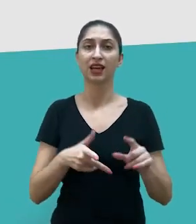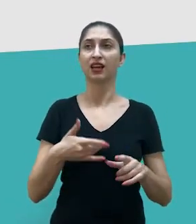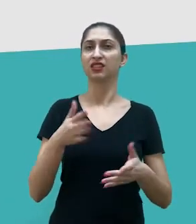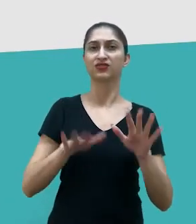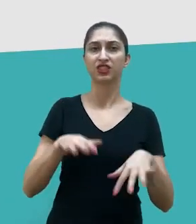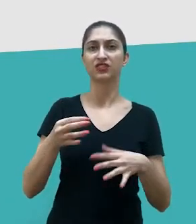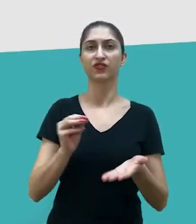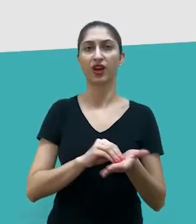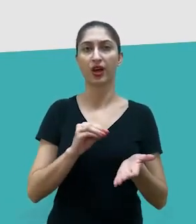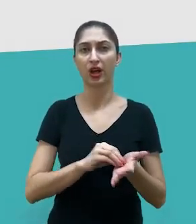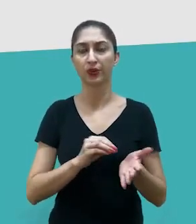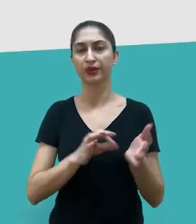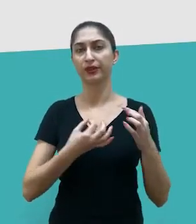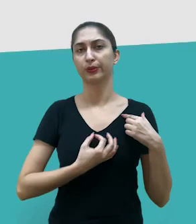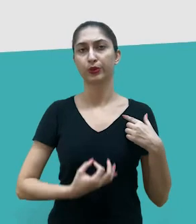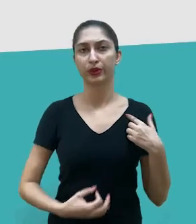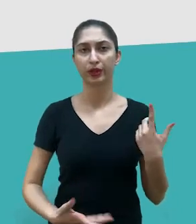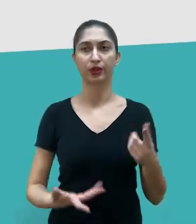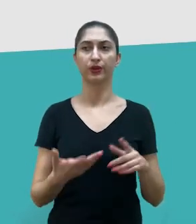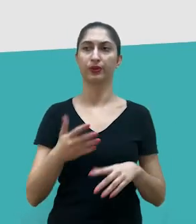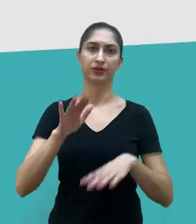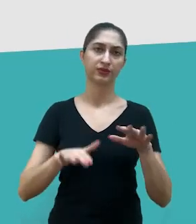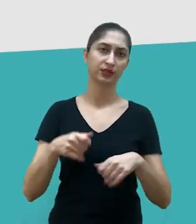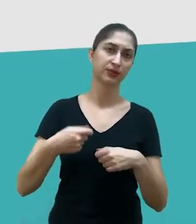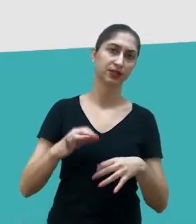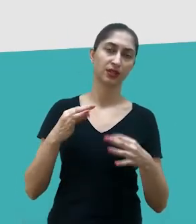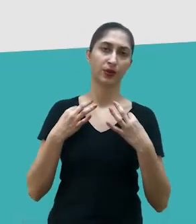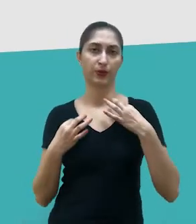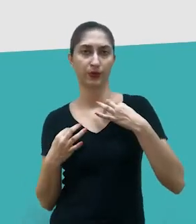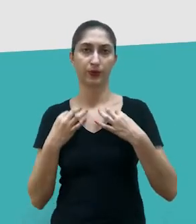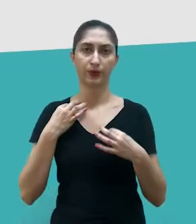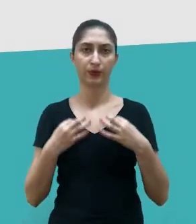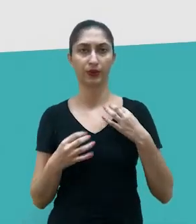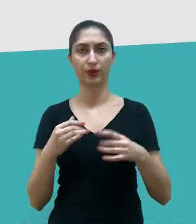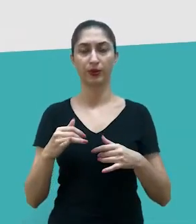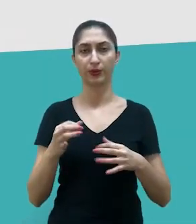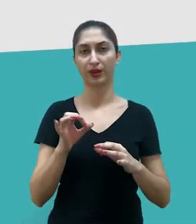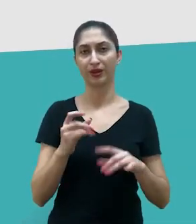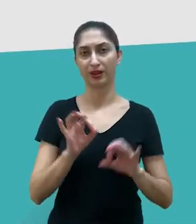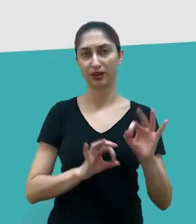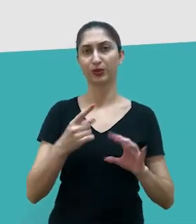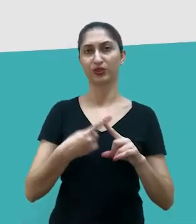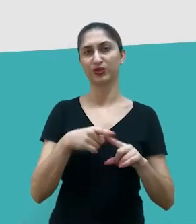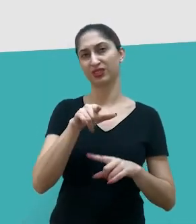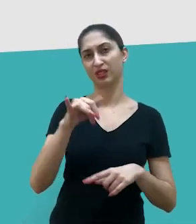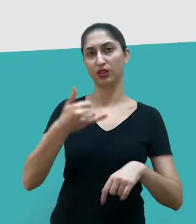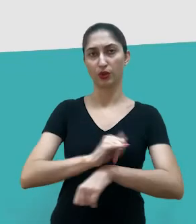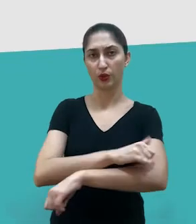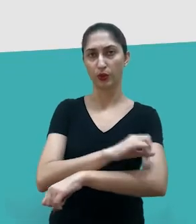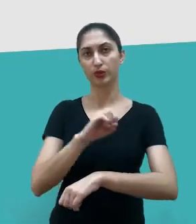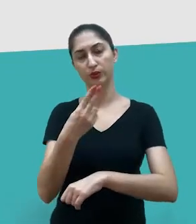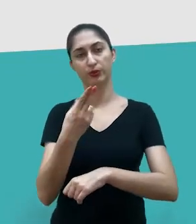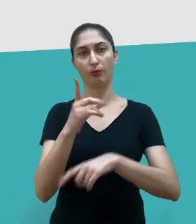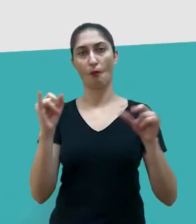faltando um botão, precisa talvez fazer um ajuste, porque você engordou ou